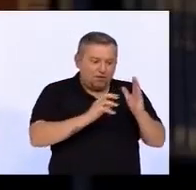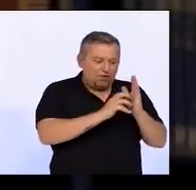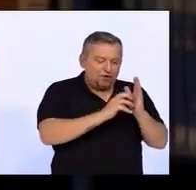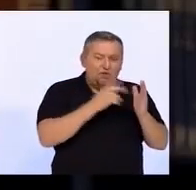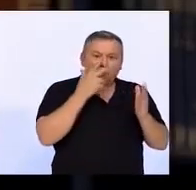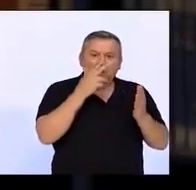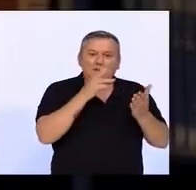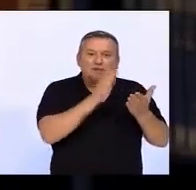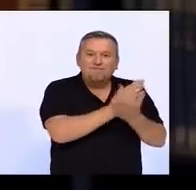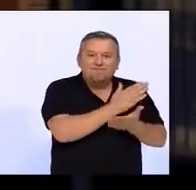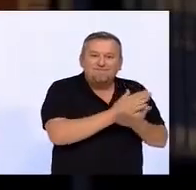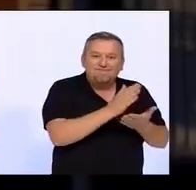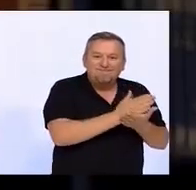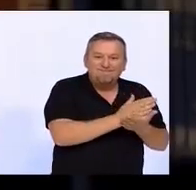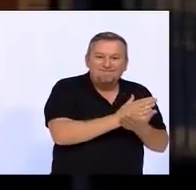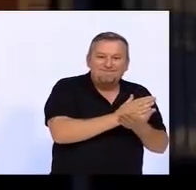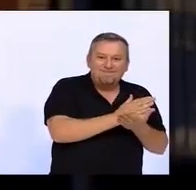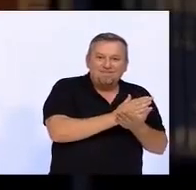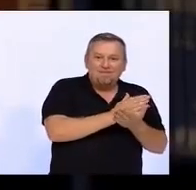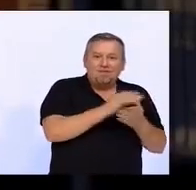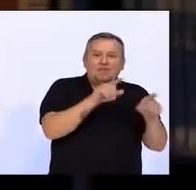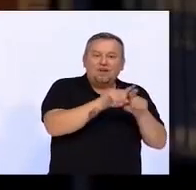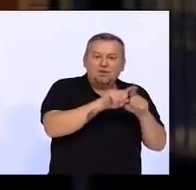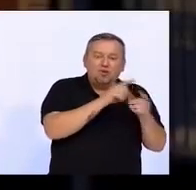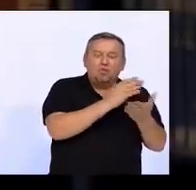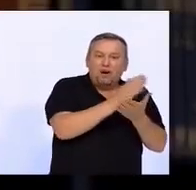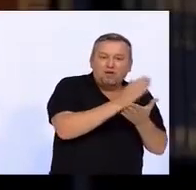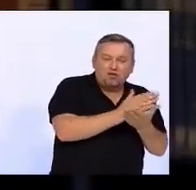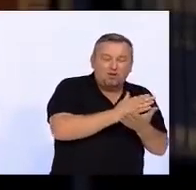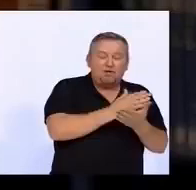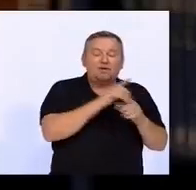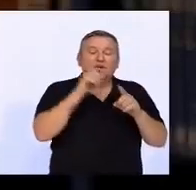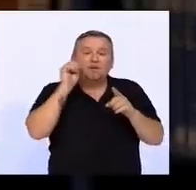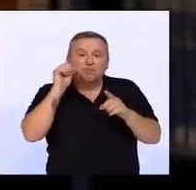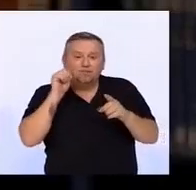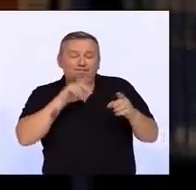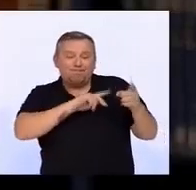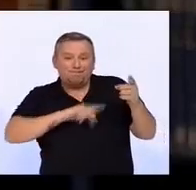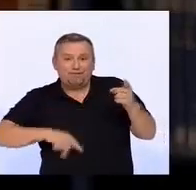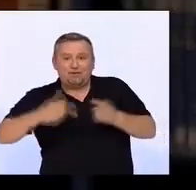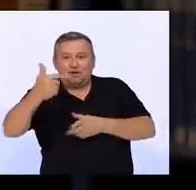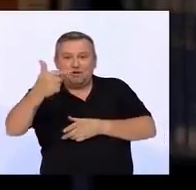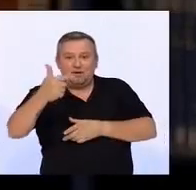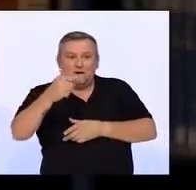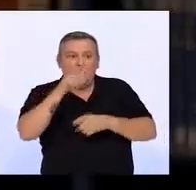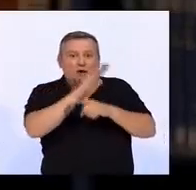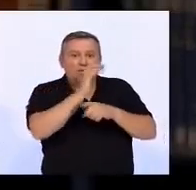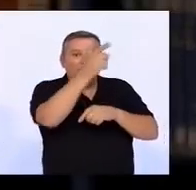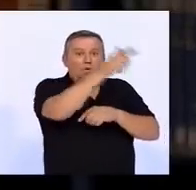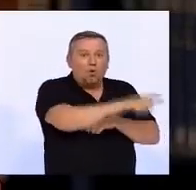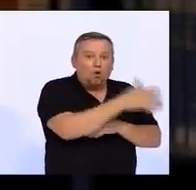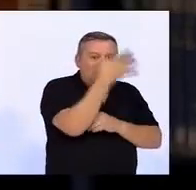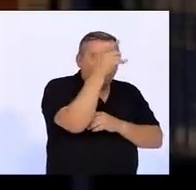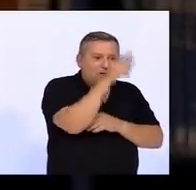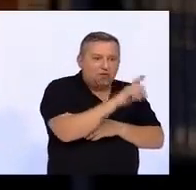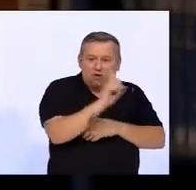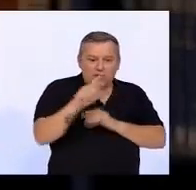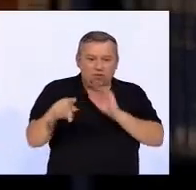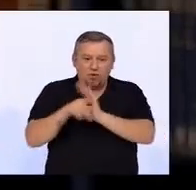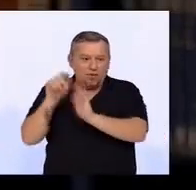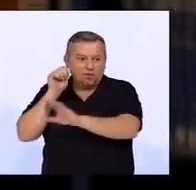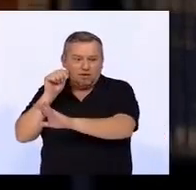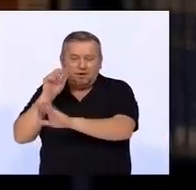dividido. Ela é candidata a vice-presidente e o partido no estado está dividido, apoiando outra candidatura que não a